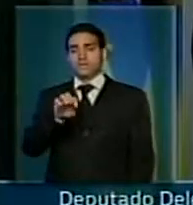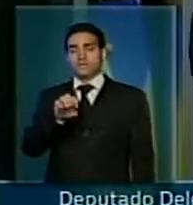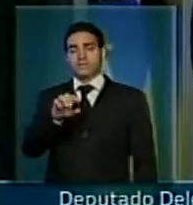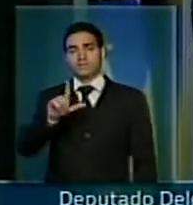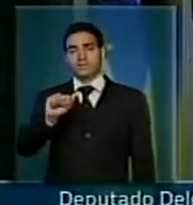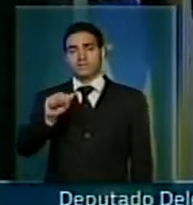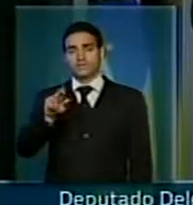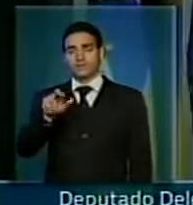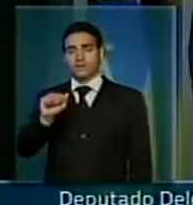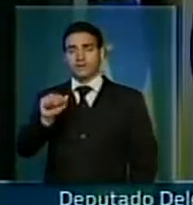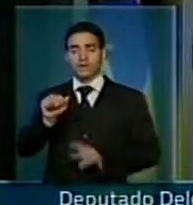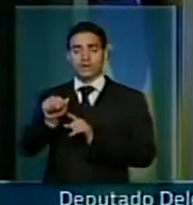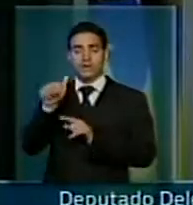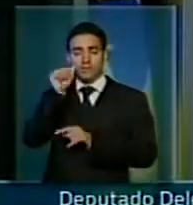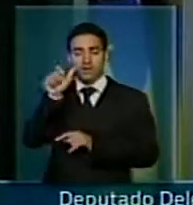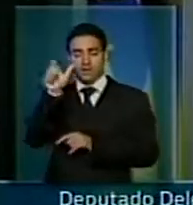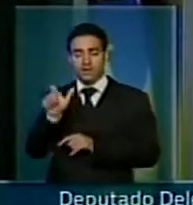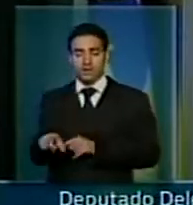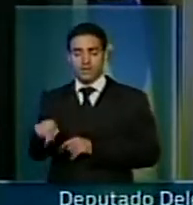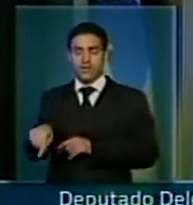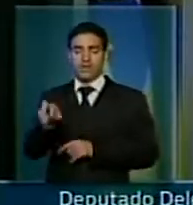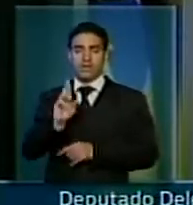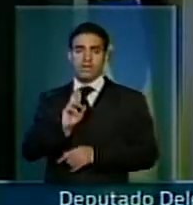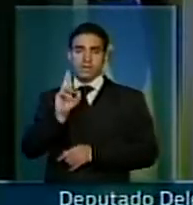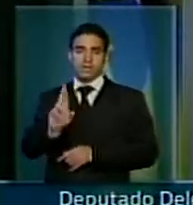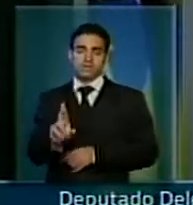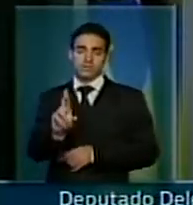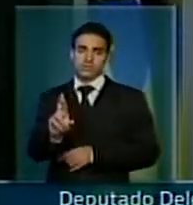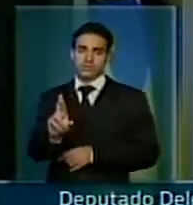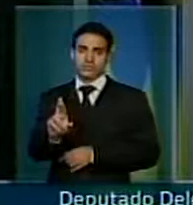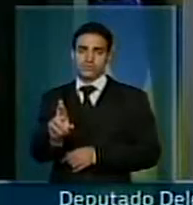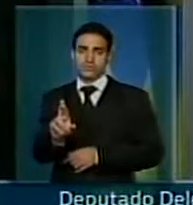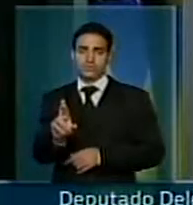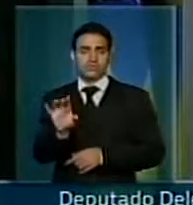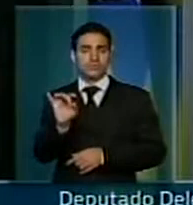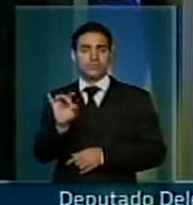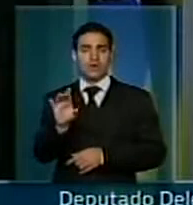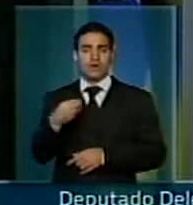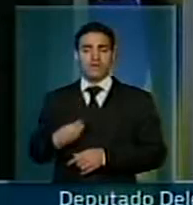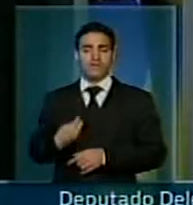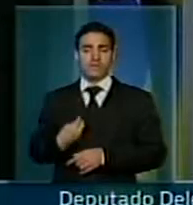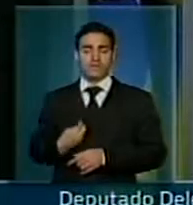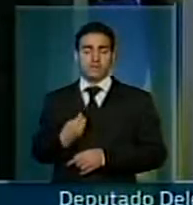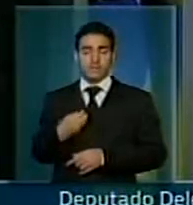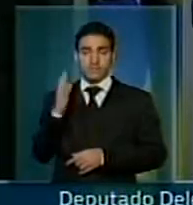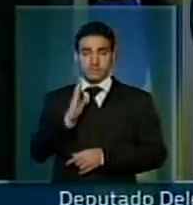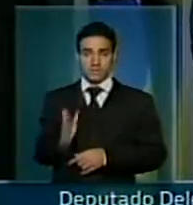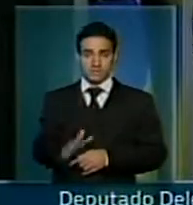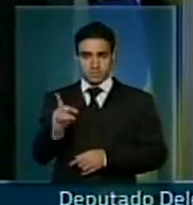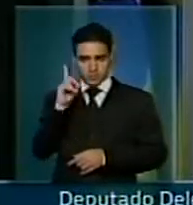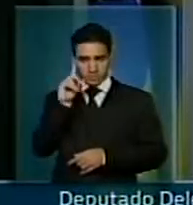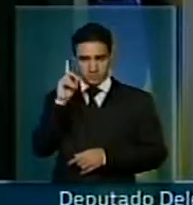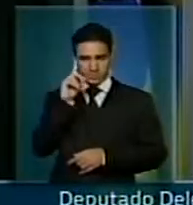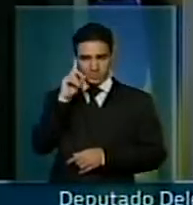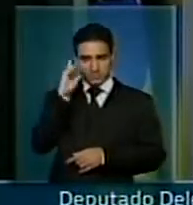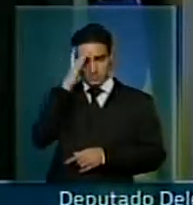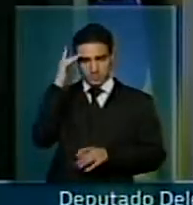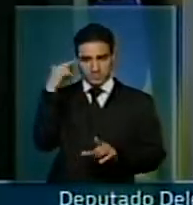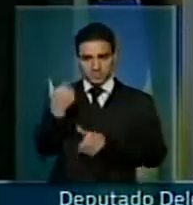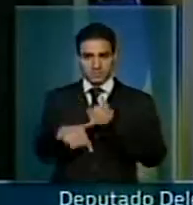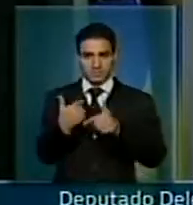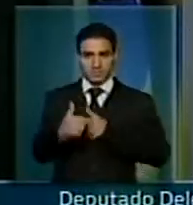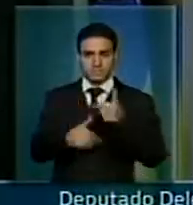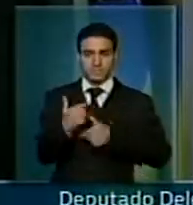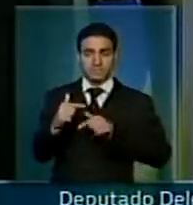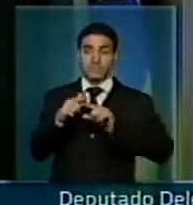a Dona Ivone Lara, ela representa hoje não só essa realidade brasileira do dia a dia cotidiano dos trabalhadores